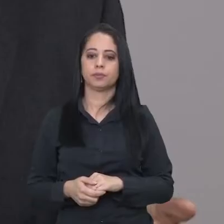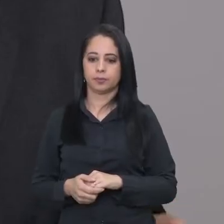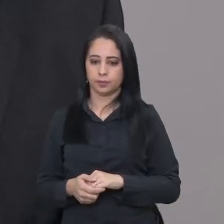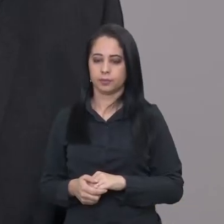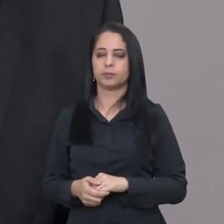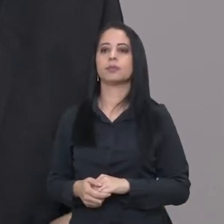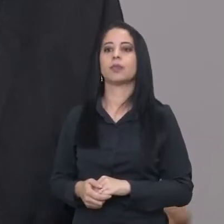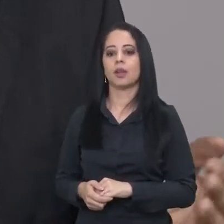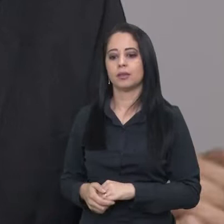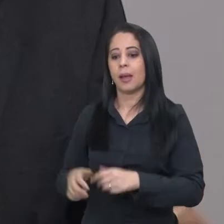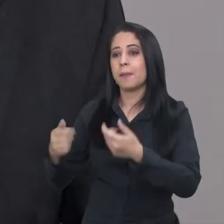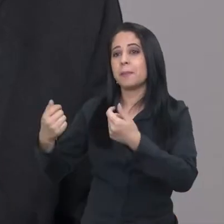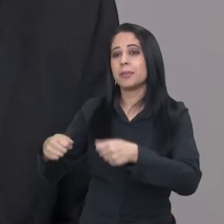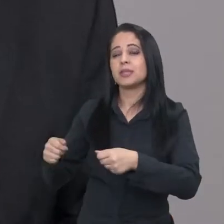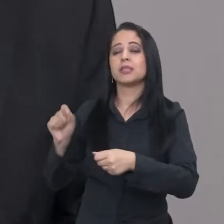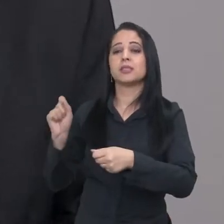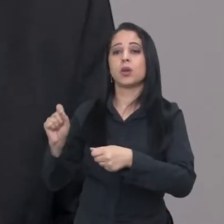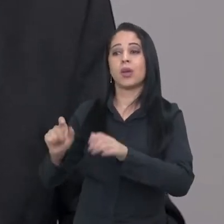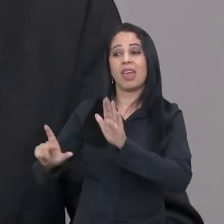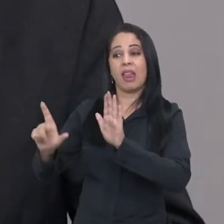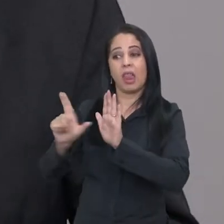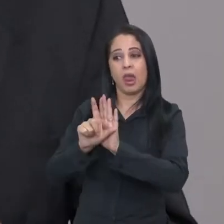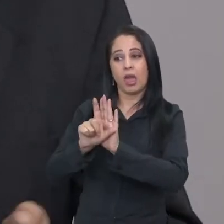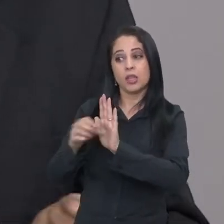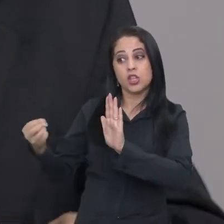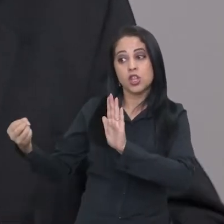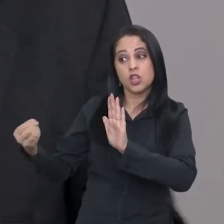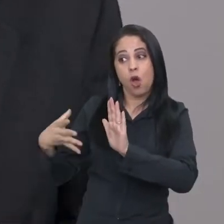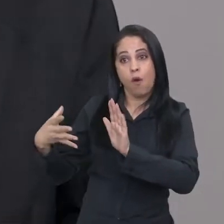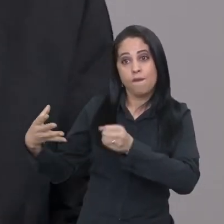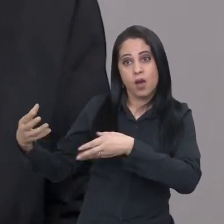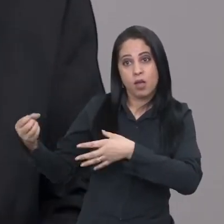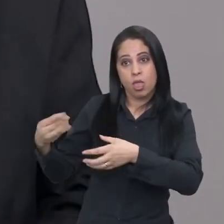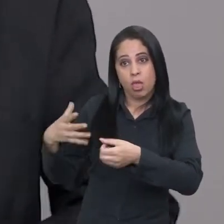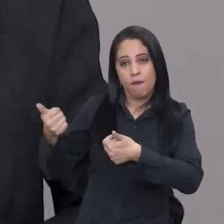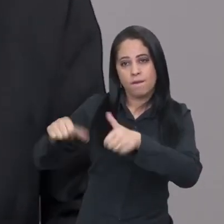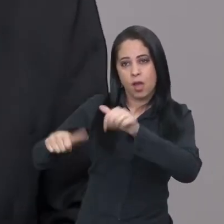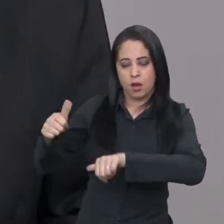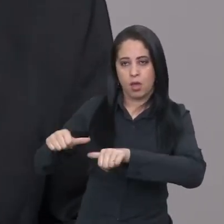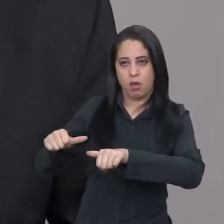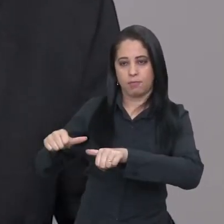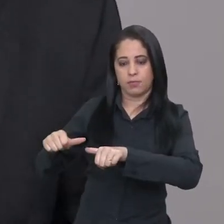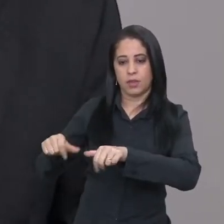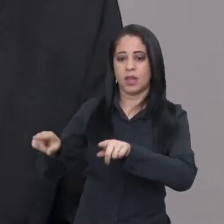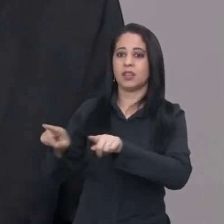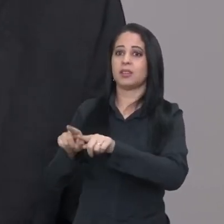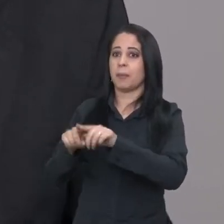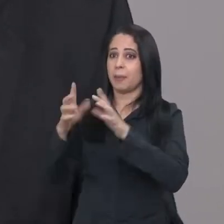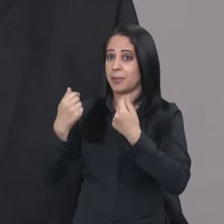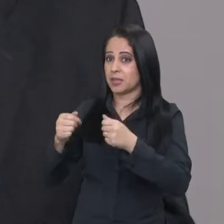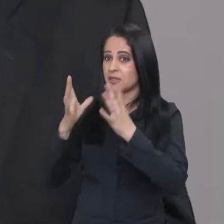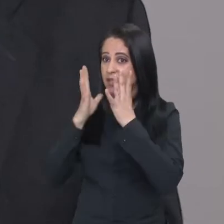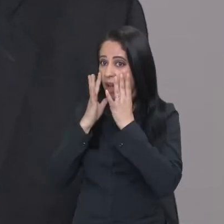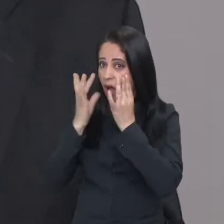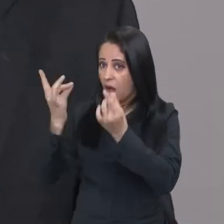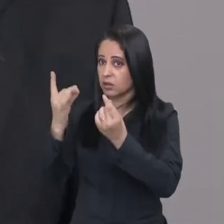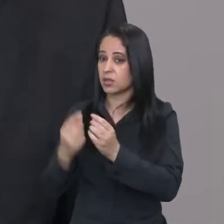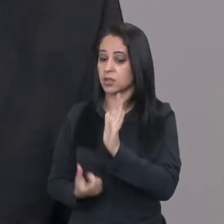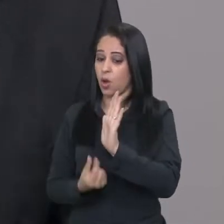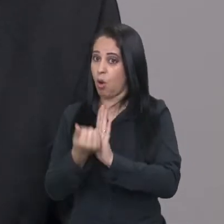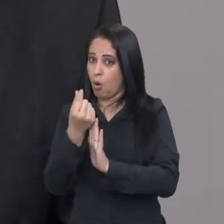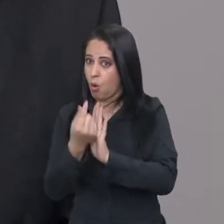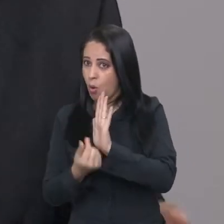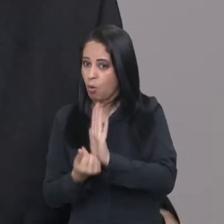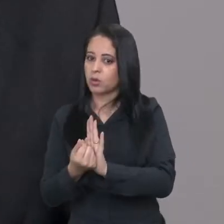doença. Nós podemos avaliar novas legislações, podemos estar mais atentos, inclusive, ao orçamento e também aqui